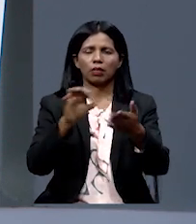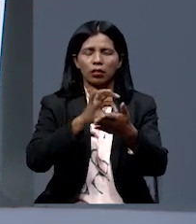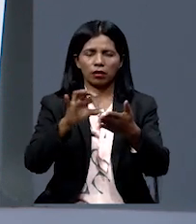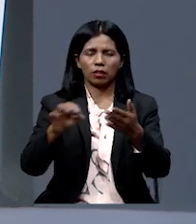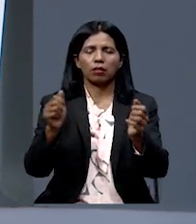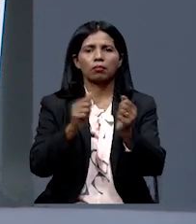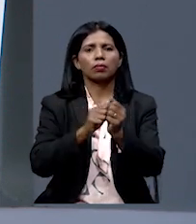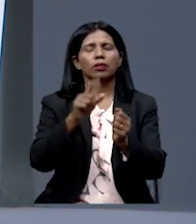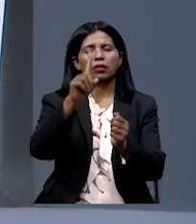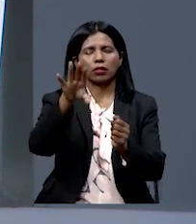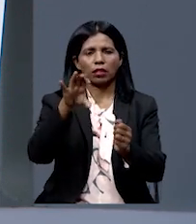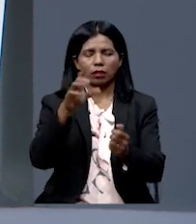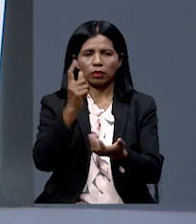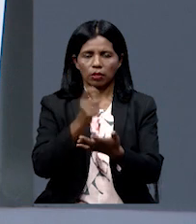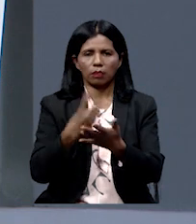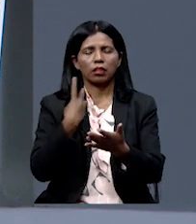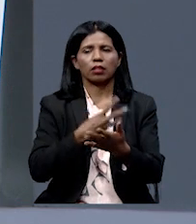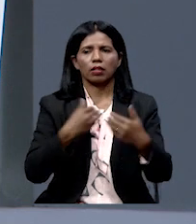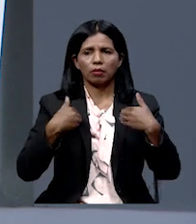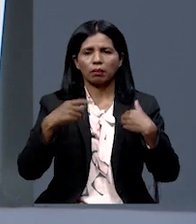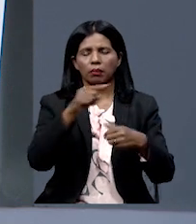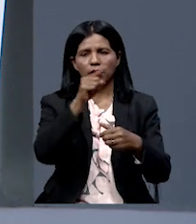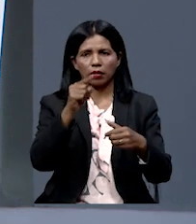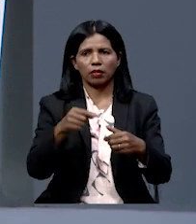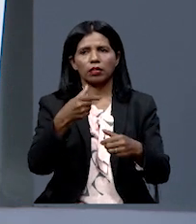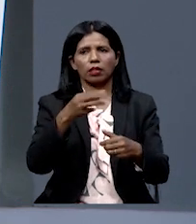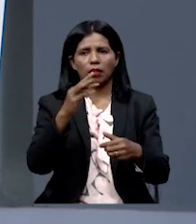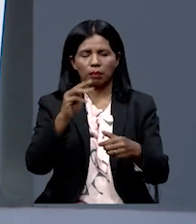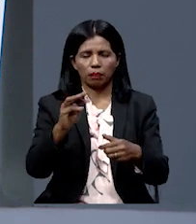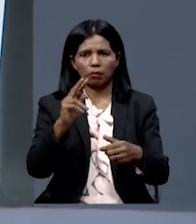que agora ita ia ona, bafali pergunta uin, jemen se